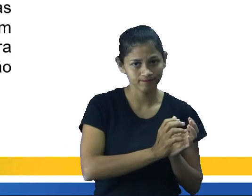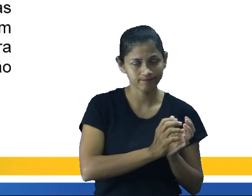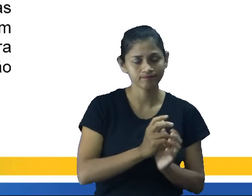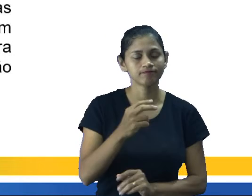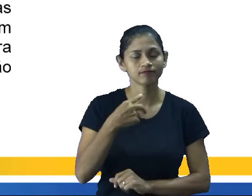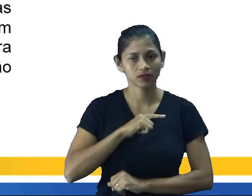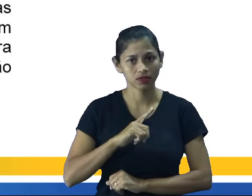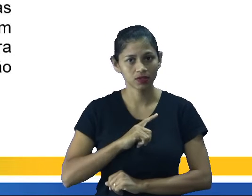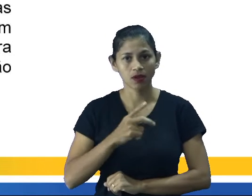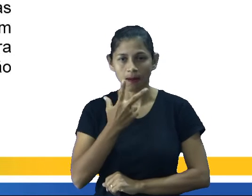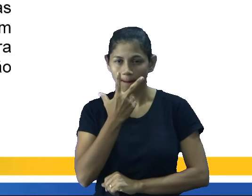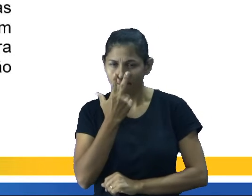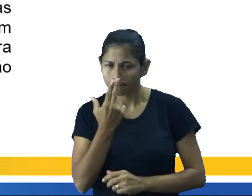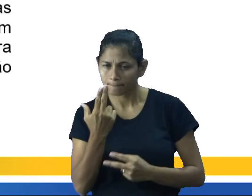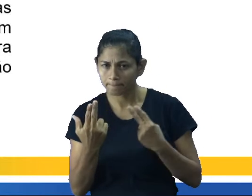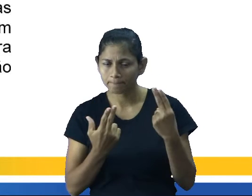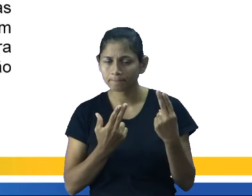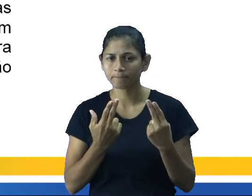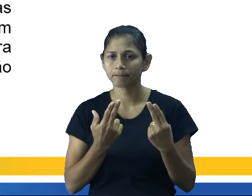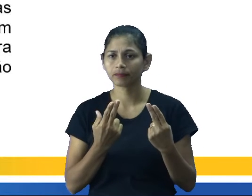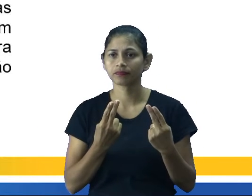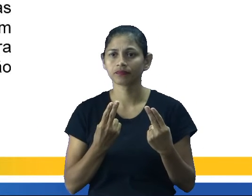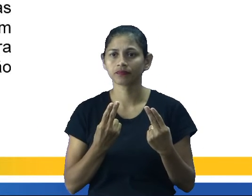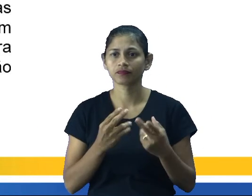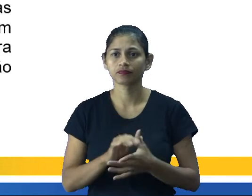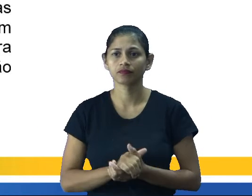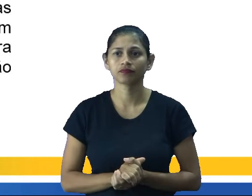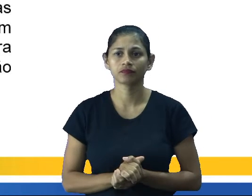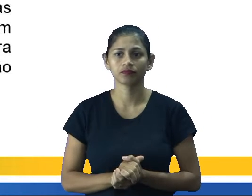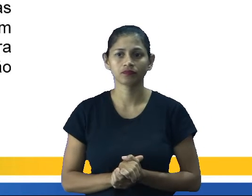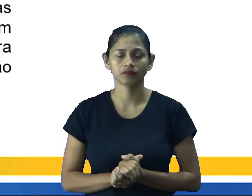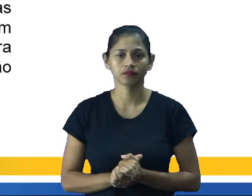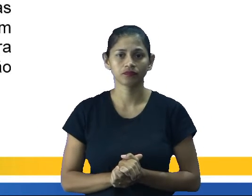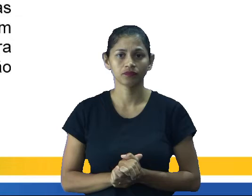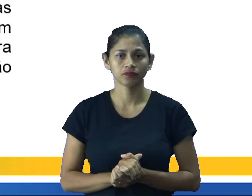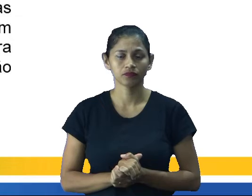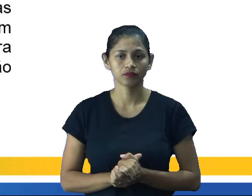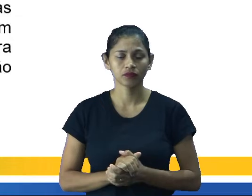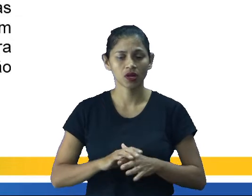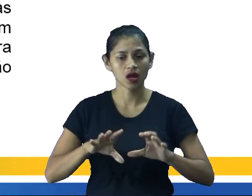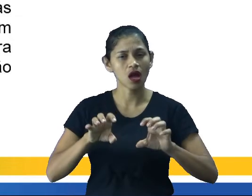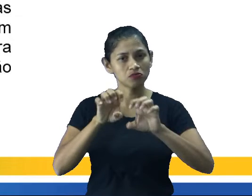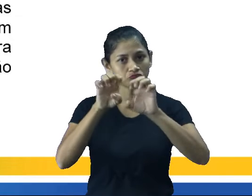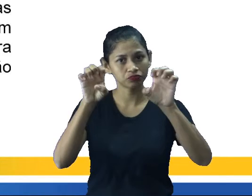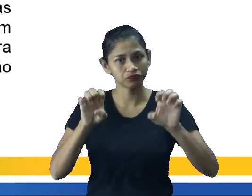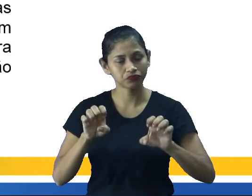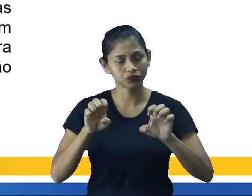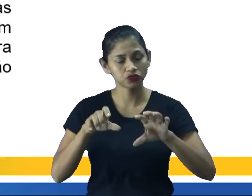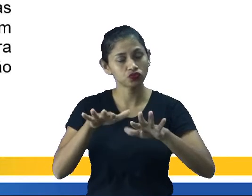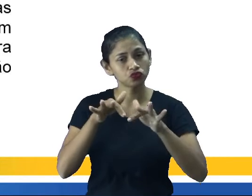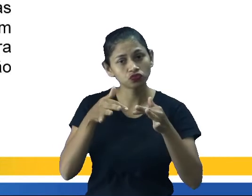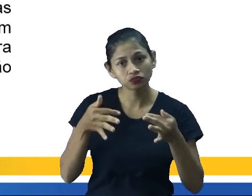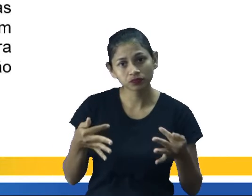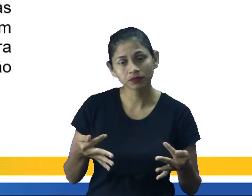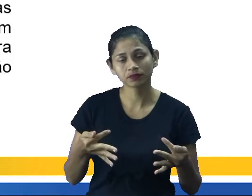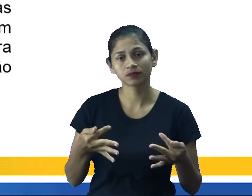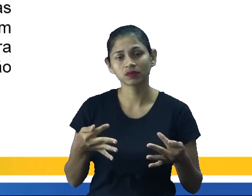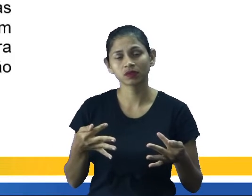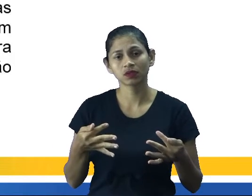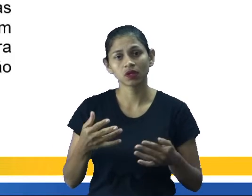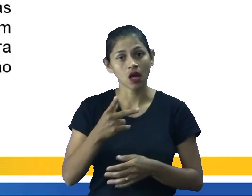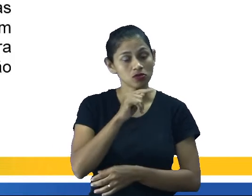semelhanças importantes em sua organização molecular e sua função. Apesar de possuir estruturas relativamente simples, as